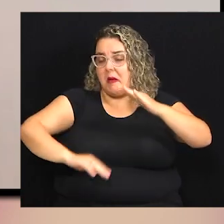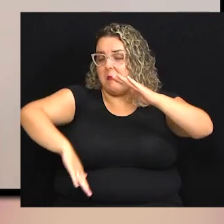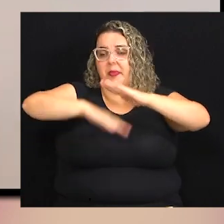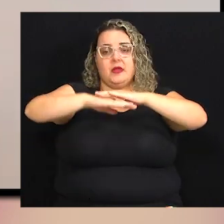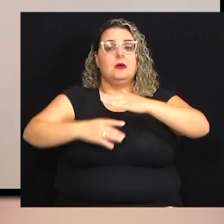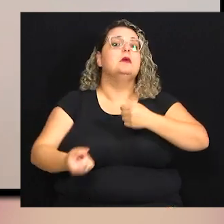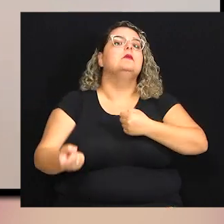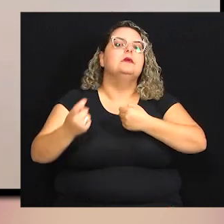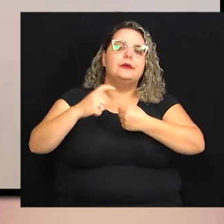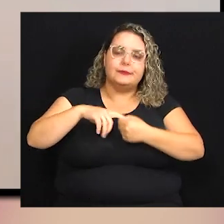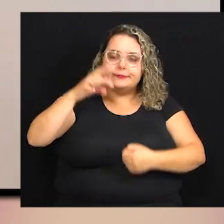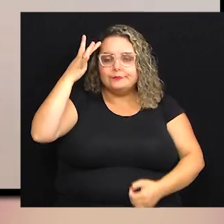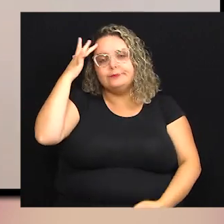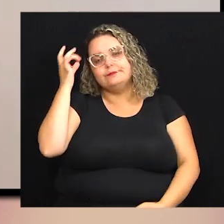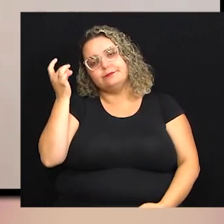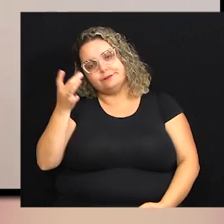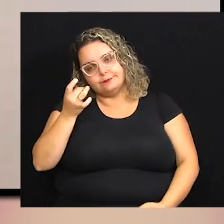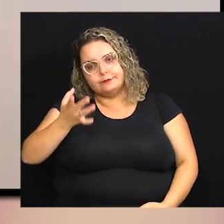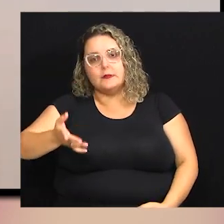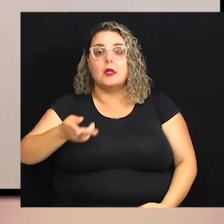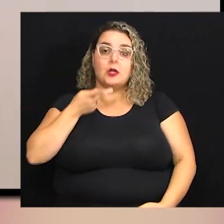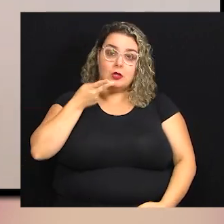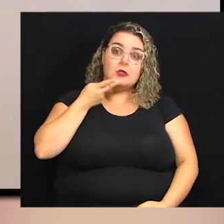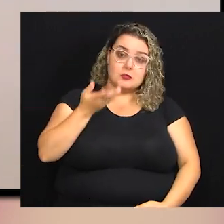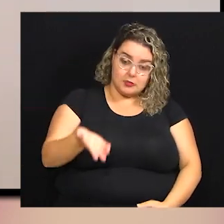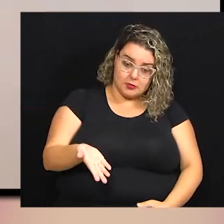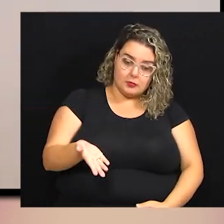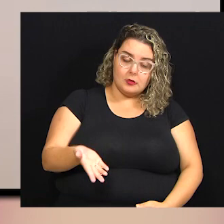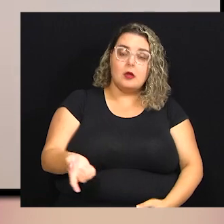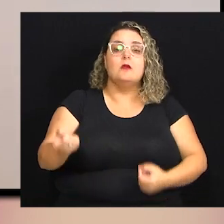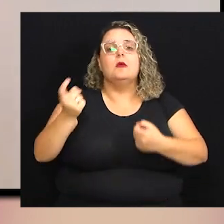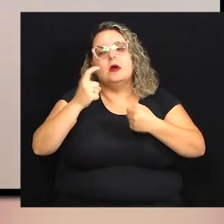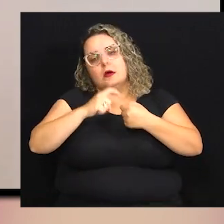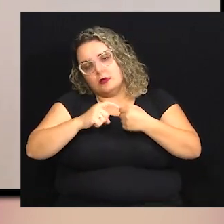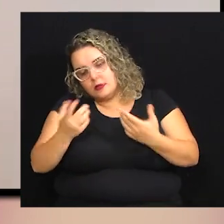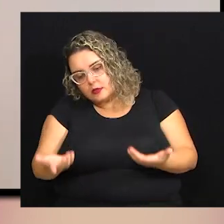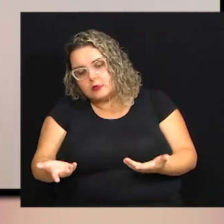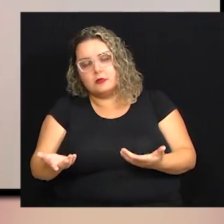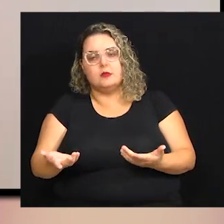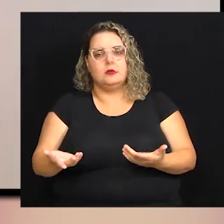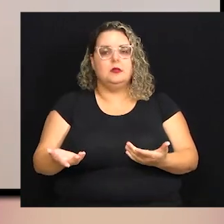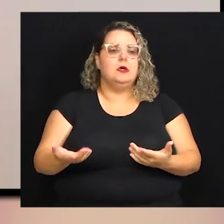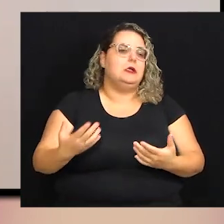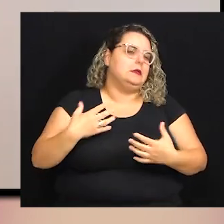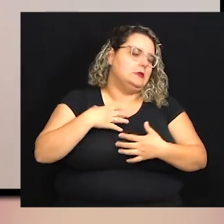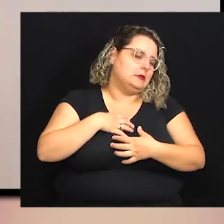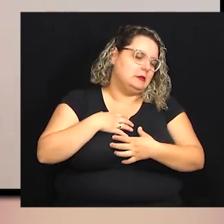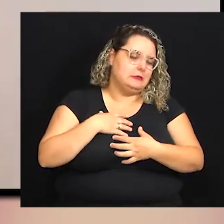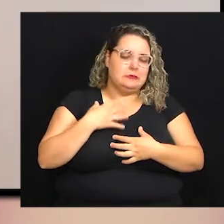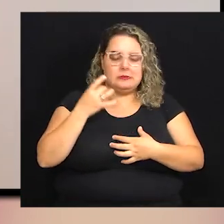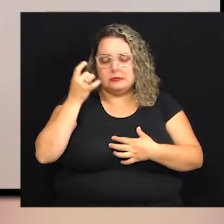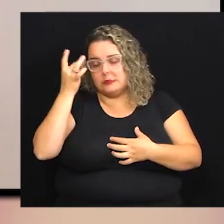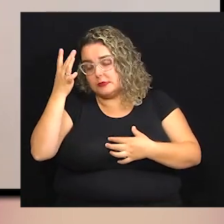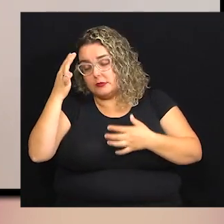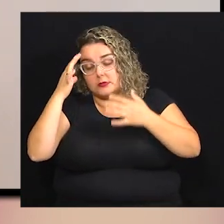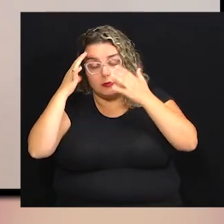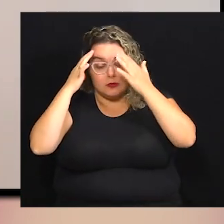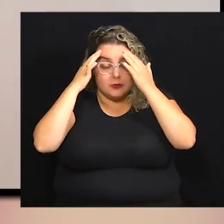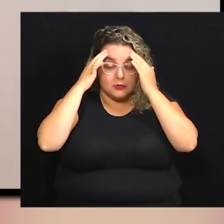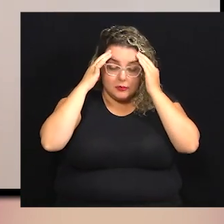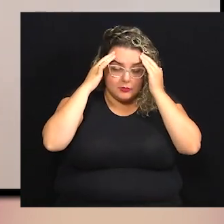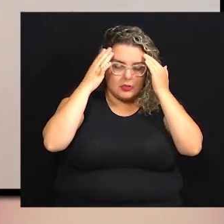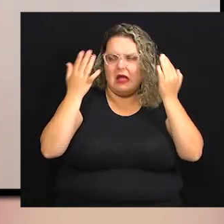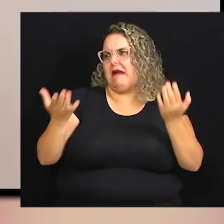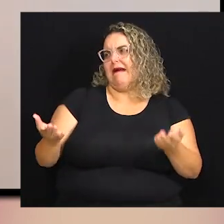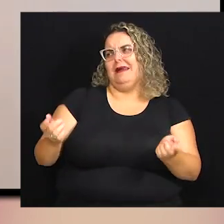vai voltar a enxaqueca, que é no caso aí que nós estamos falando. Vai voltar esse mal-estar, essa dor de cabeça,